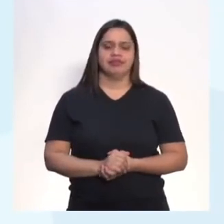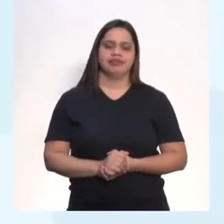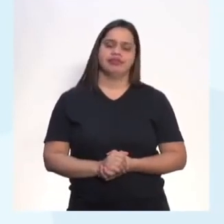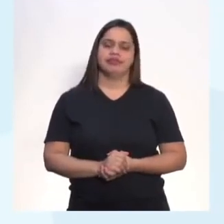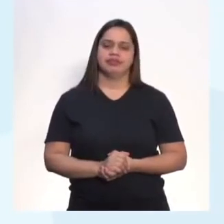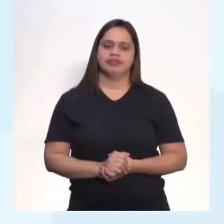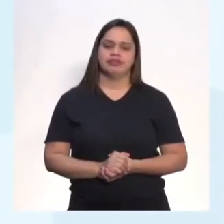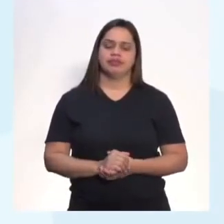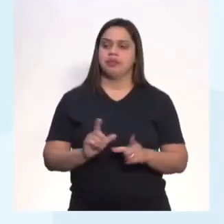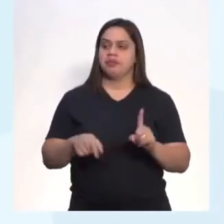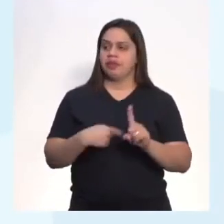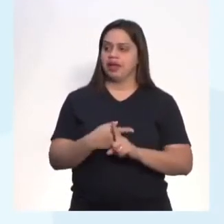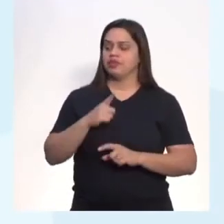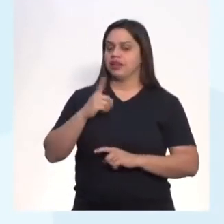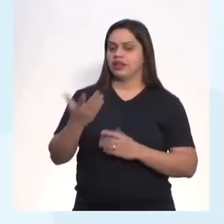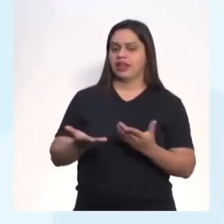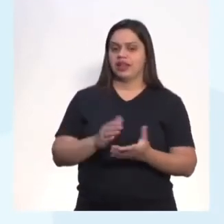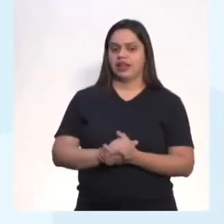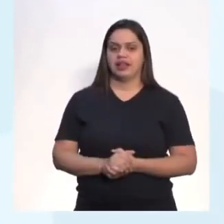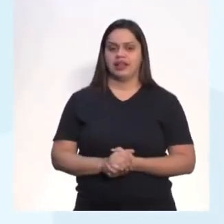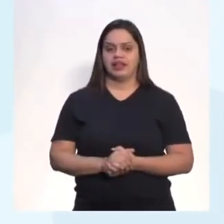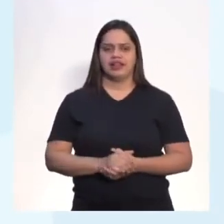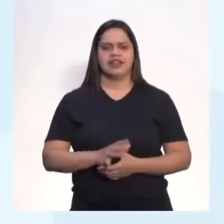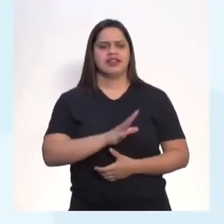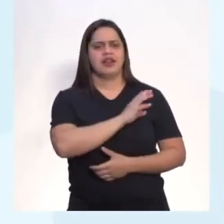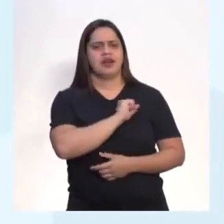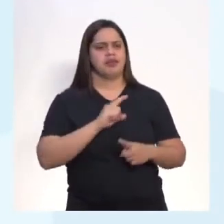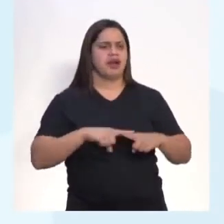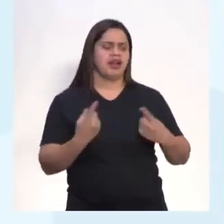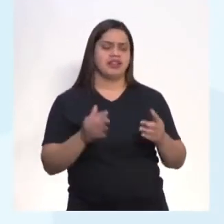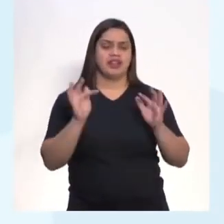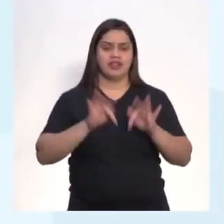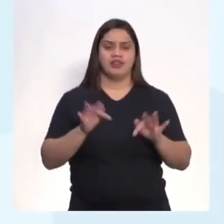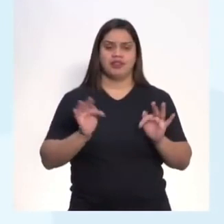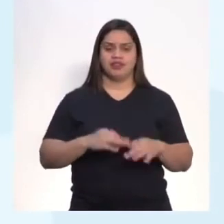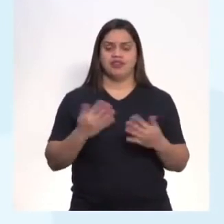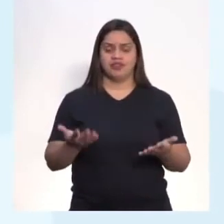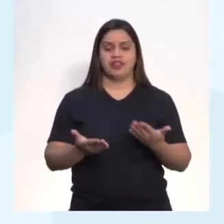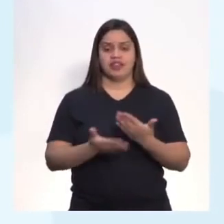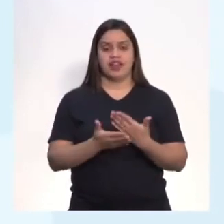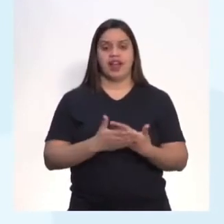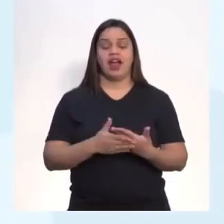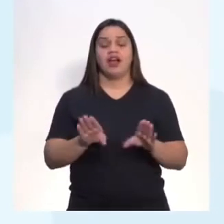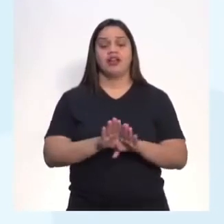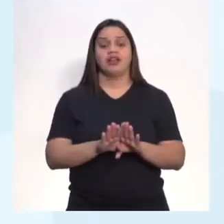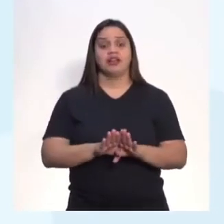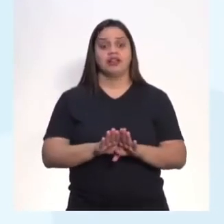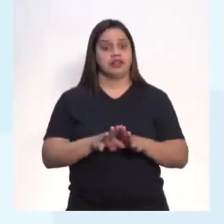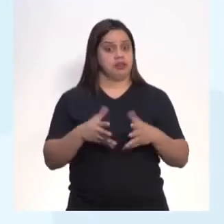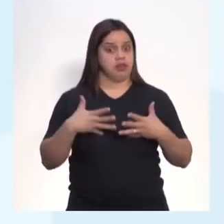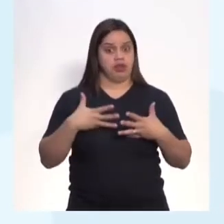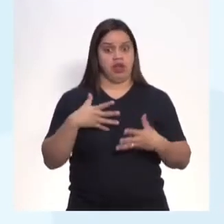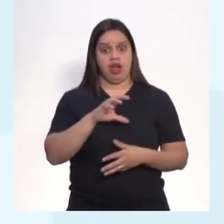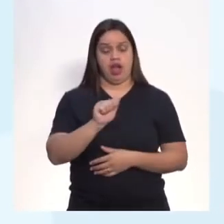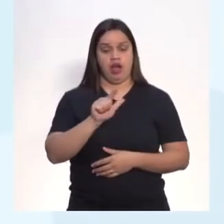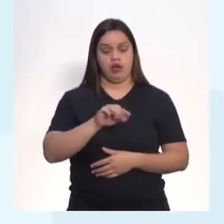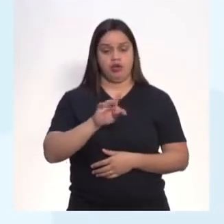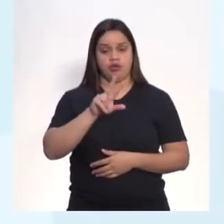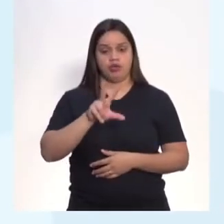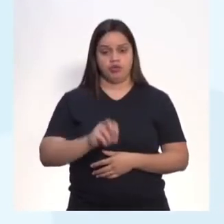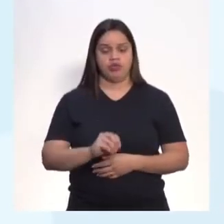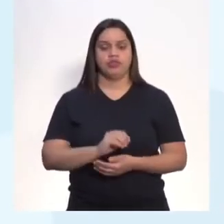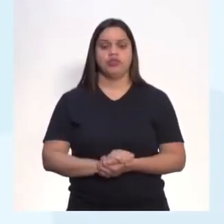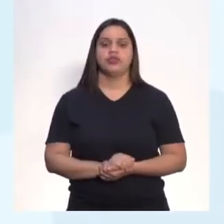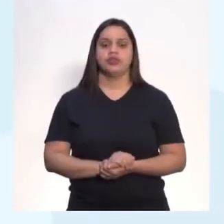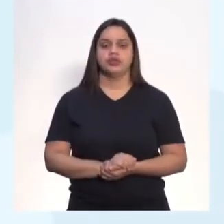adjetivo? Ai, gente, eles estão amando, mas já estamos chegando no último Altivo, minuto. muito bem. Altivo,